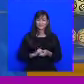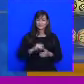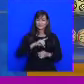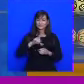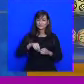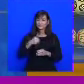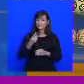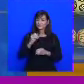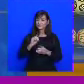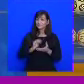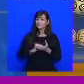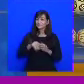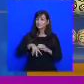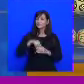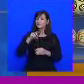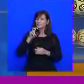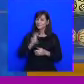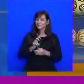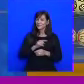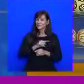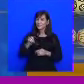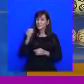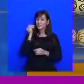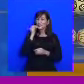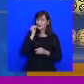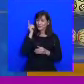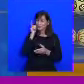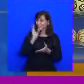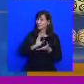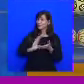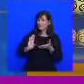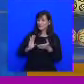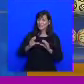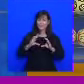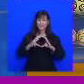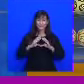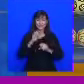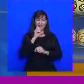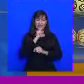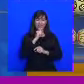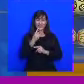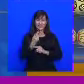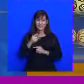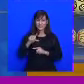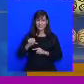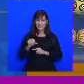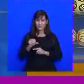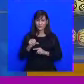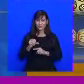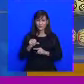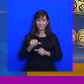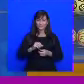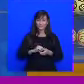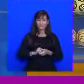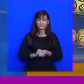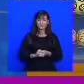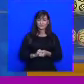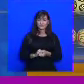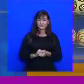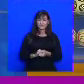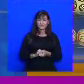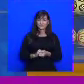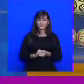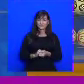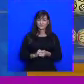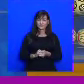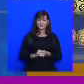E foram sorteados 10 números, faltam 5. Você ainda tem chances. Bola laranja número 19. Laranja